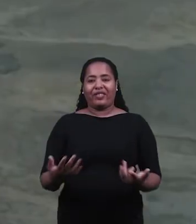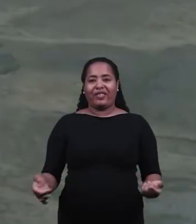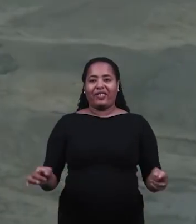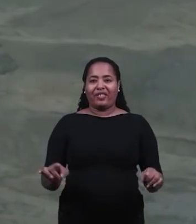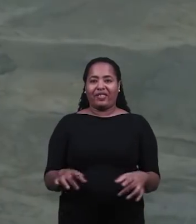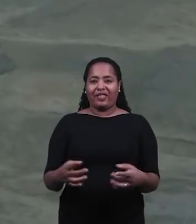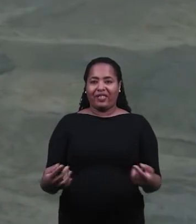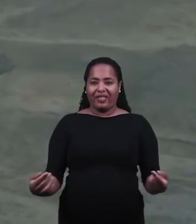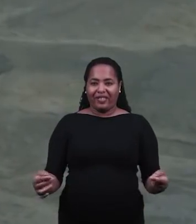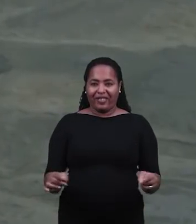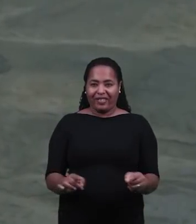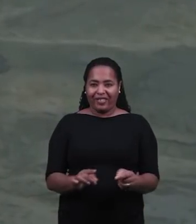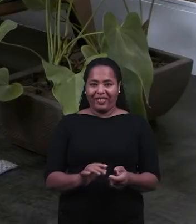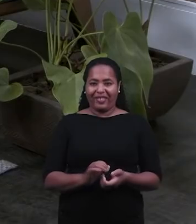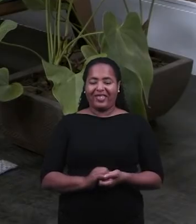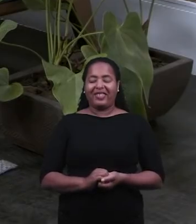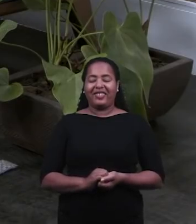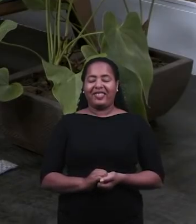Consolador.